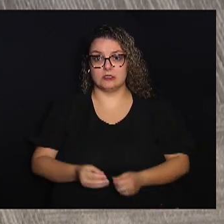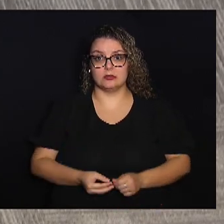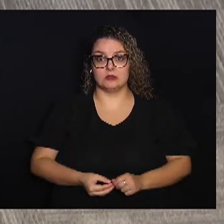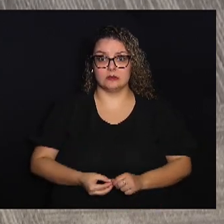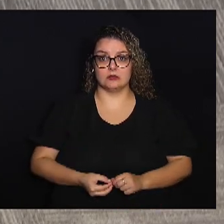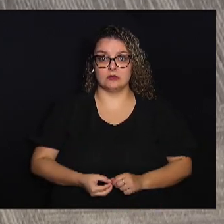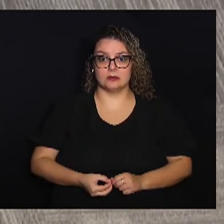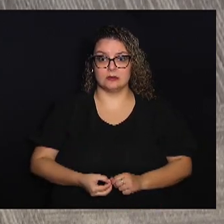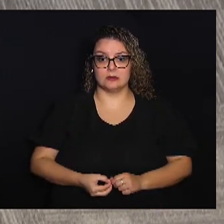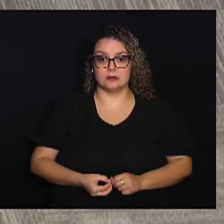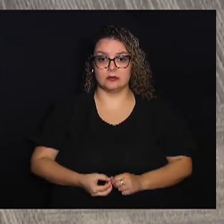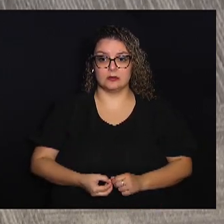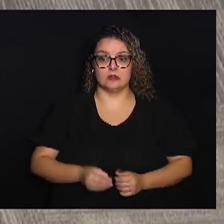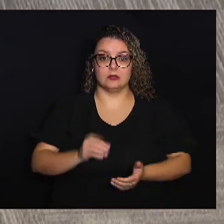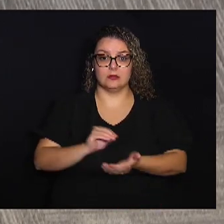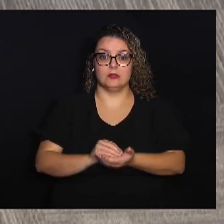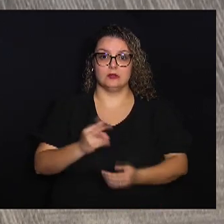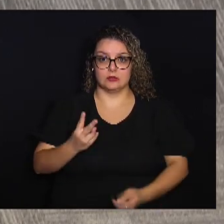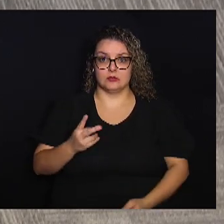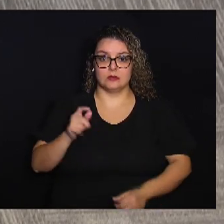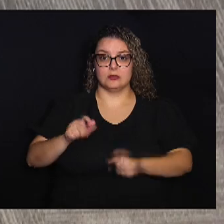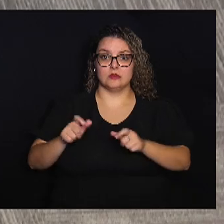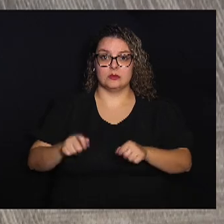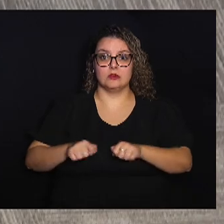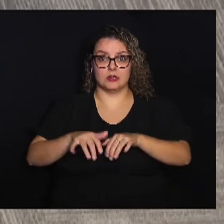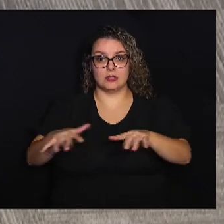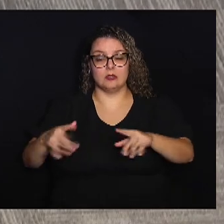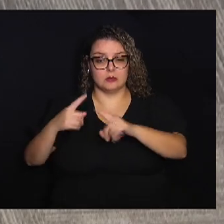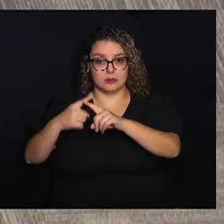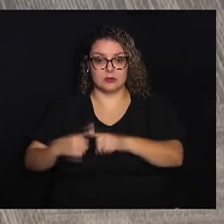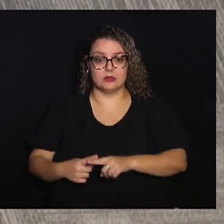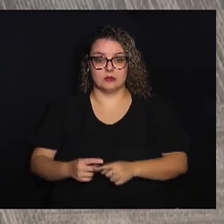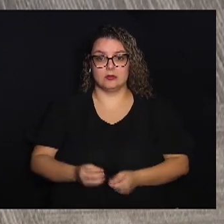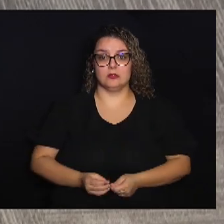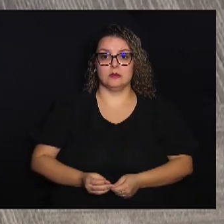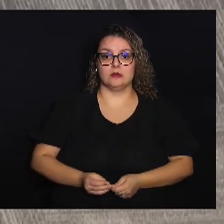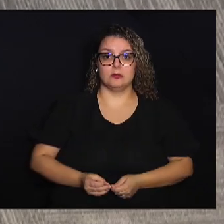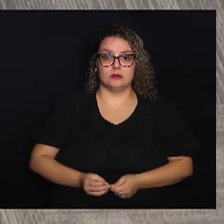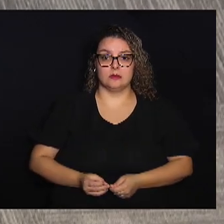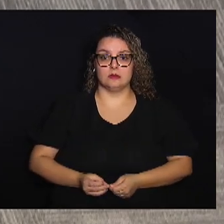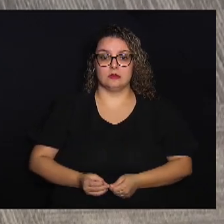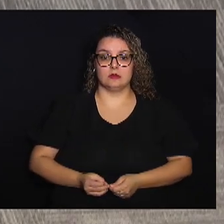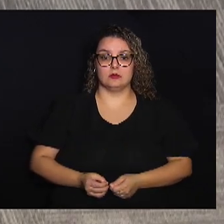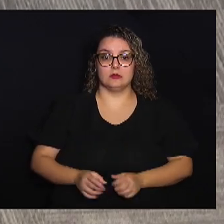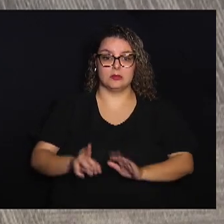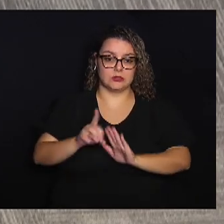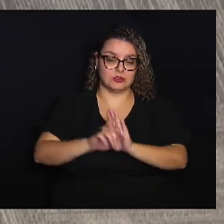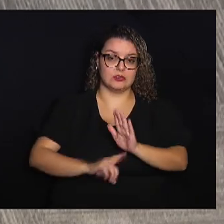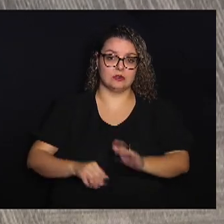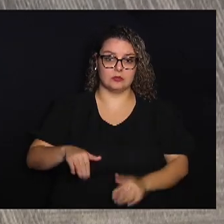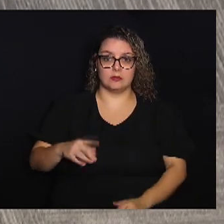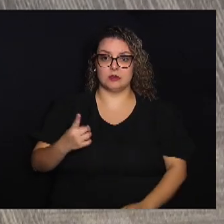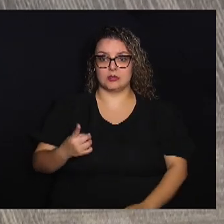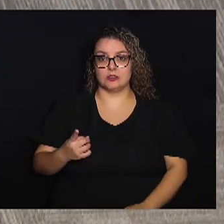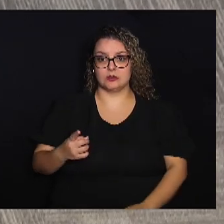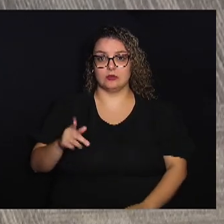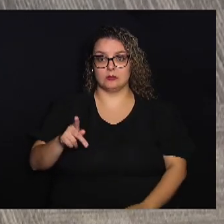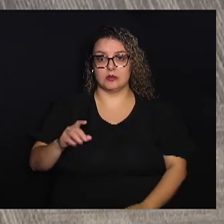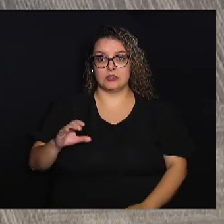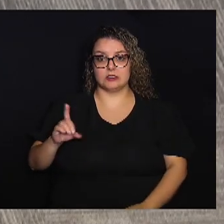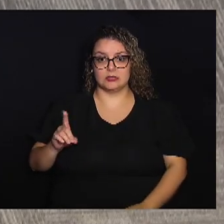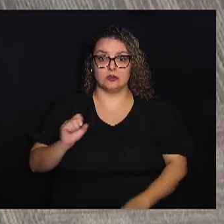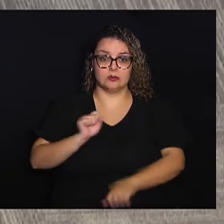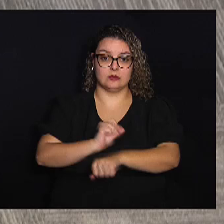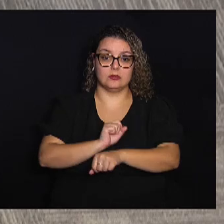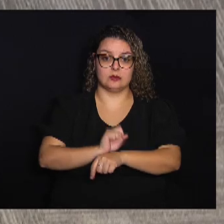Faltam mais 2 pessoas na ampla concorrência para que dê direito a mais um PCD. Tudo bem, estou aguardando. Eu não